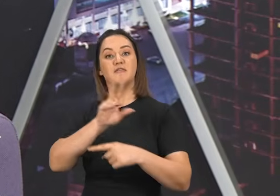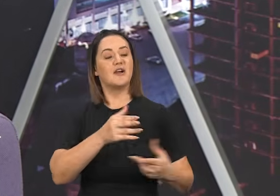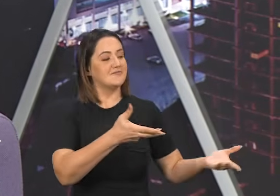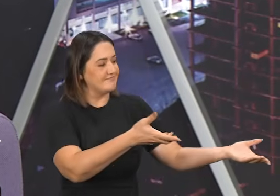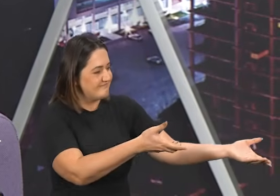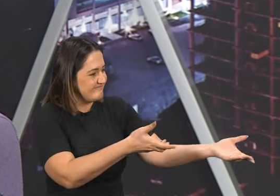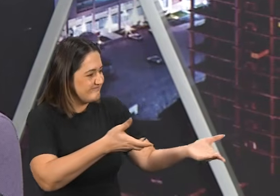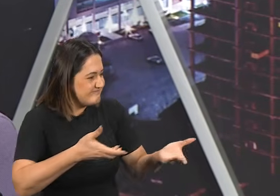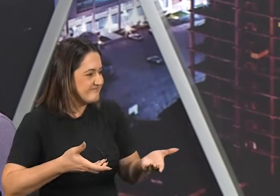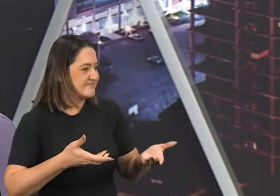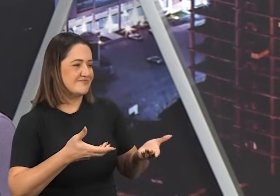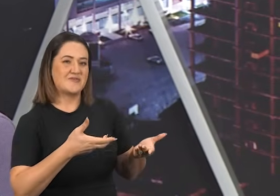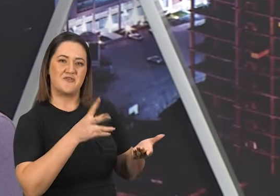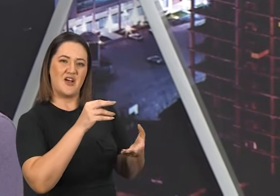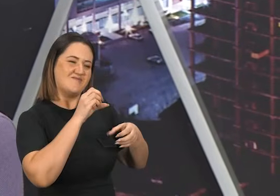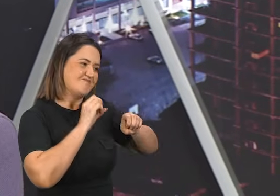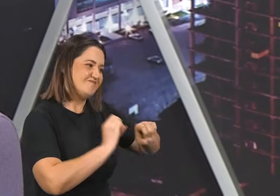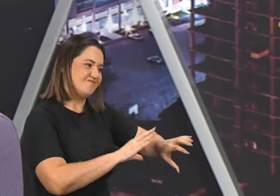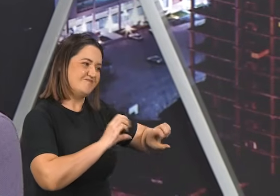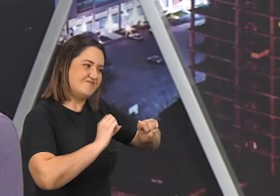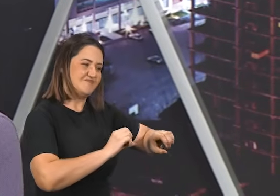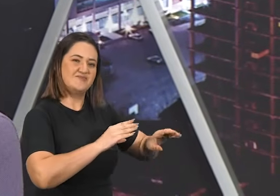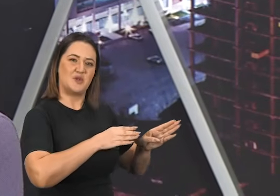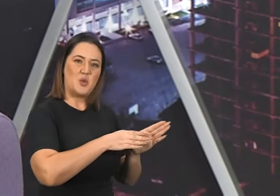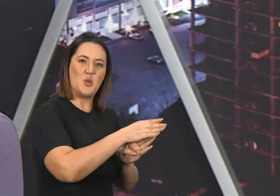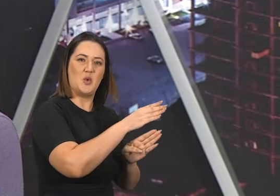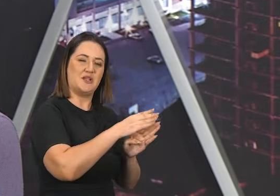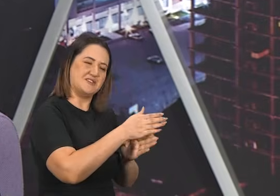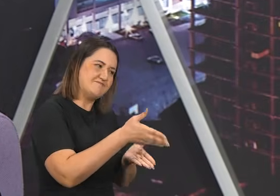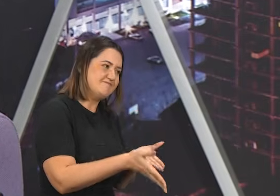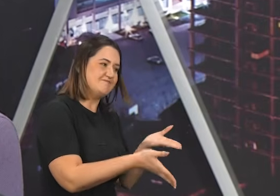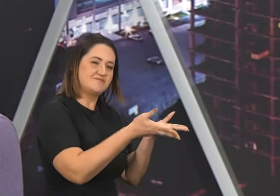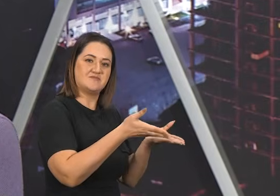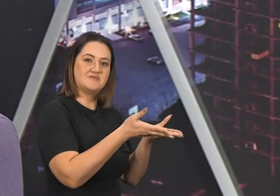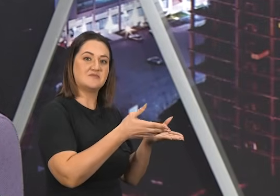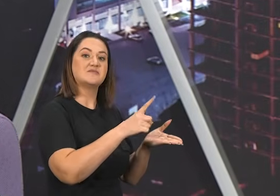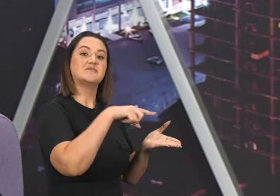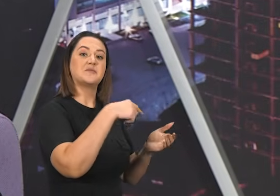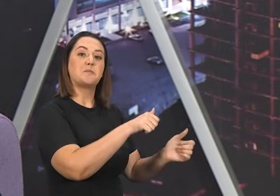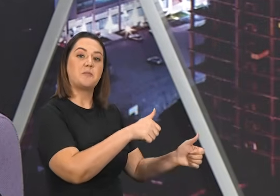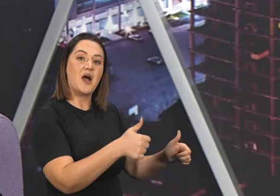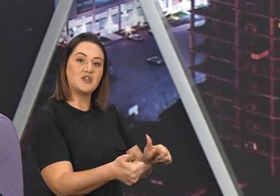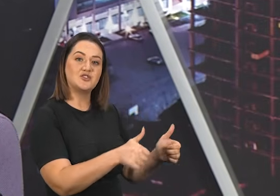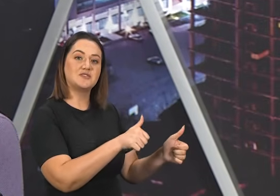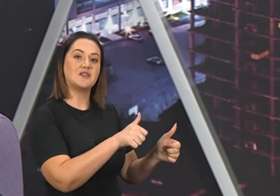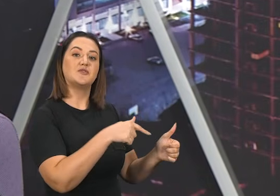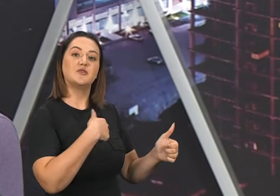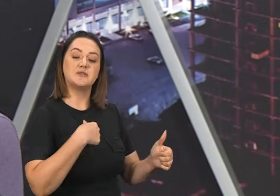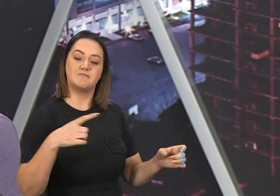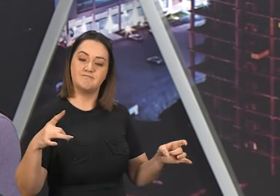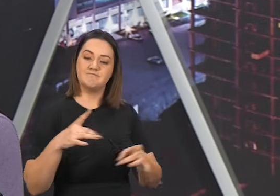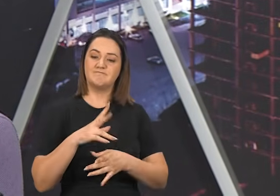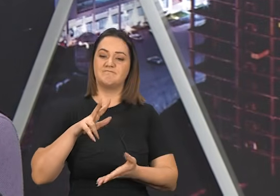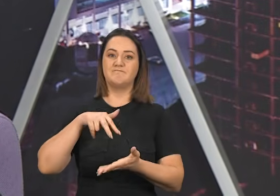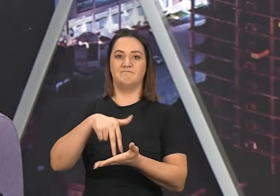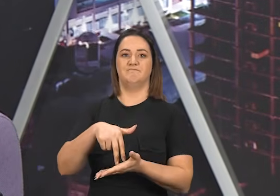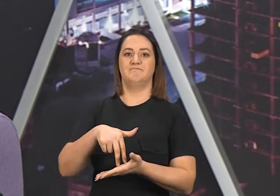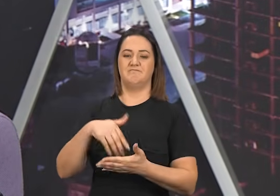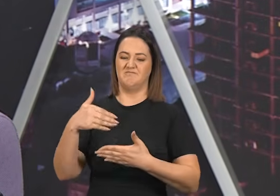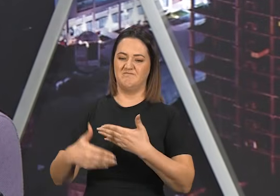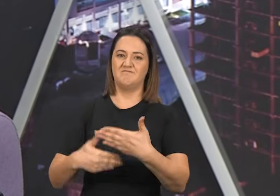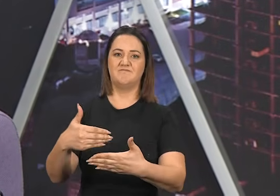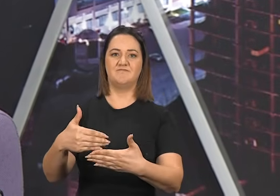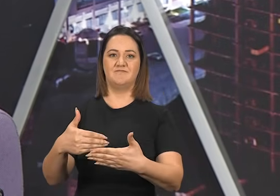igreja vai te receber. E você vai ser orientado. E nós vamos batizar você. E você vai se preparar para os